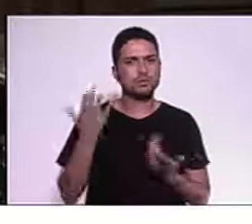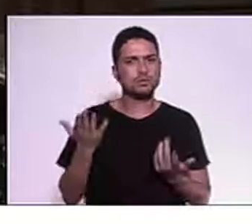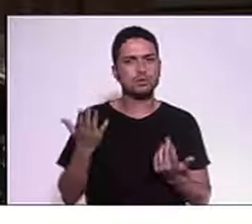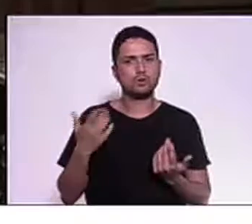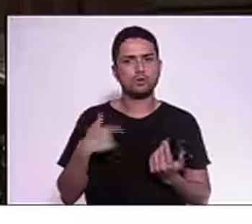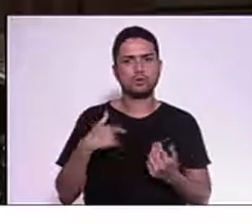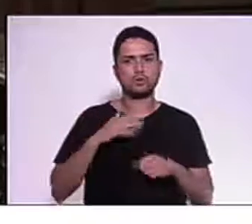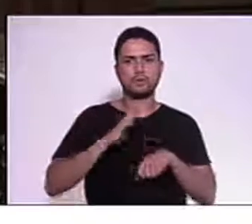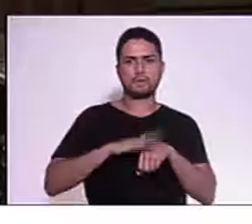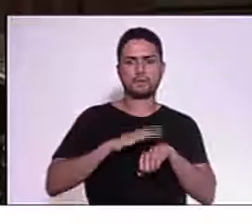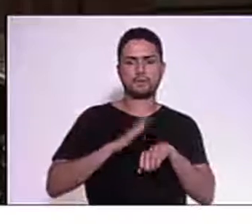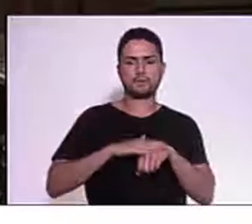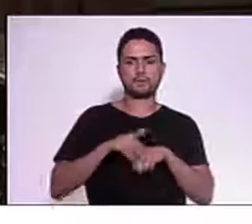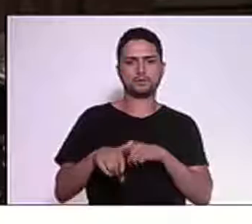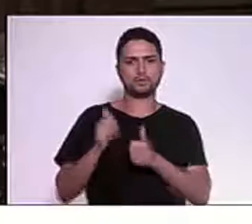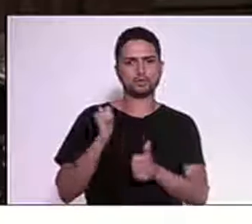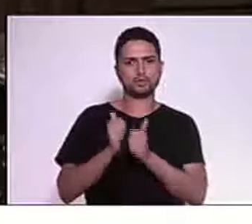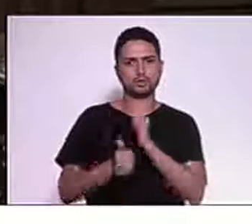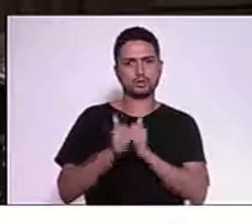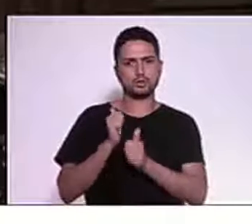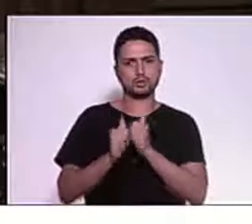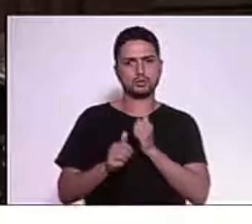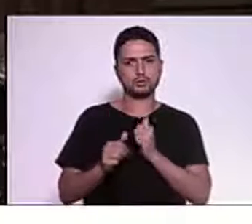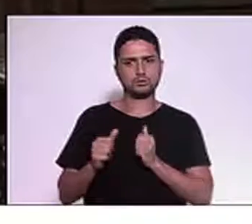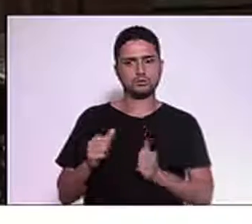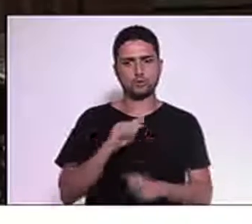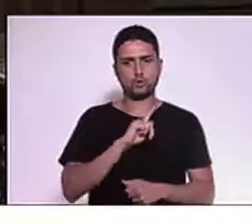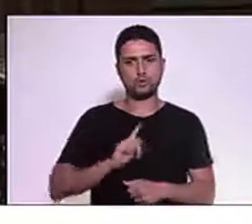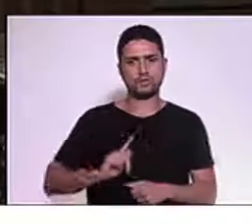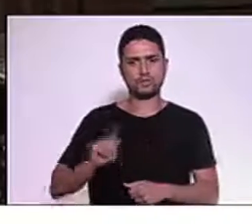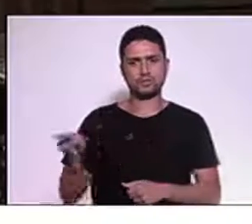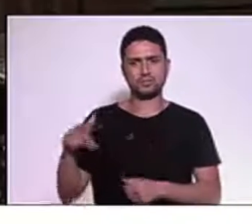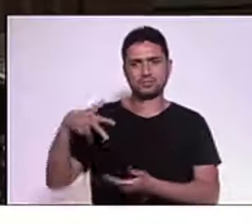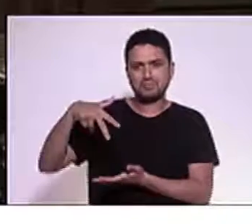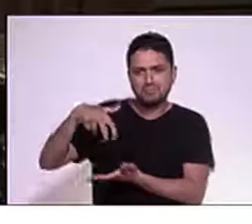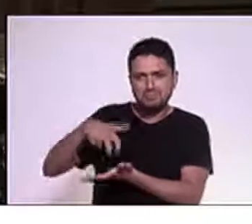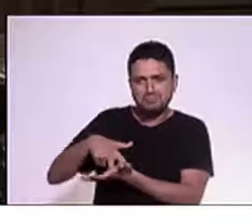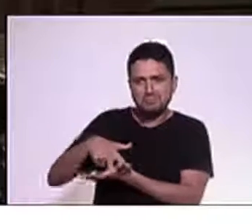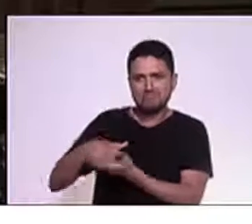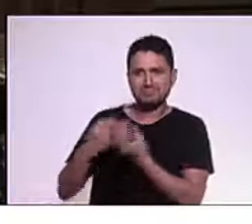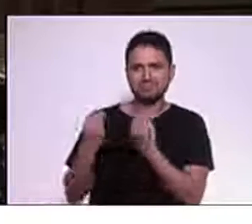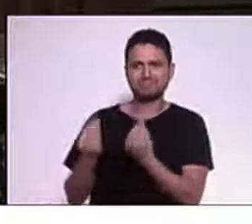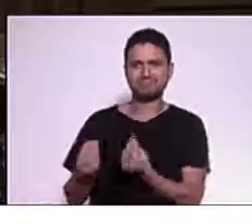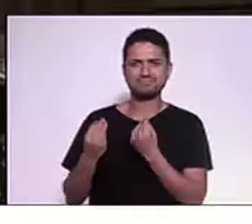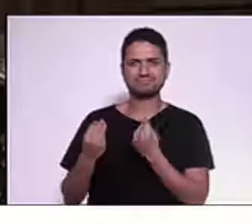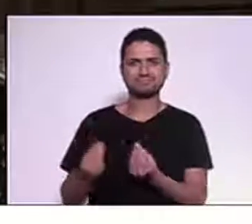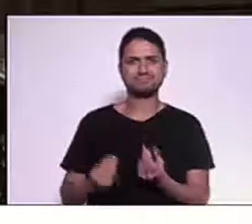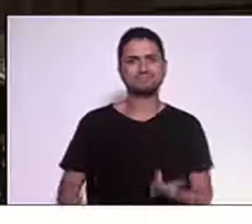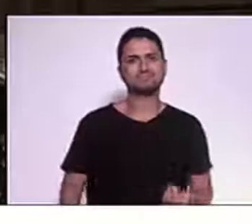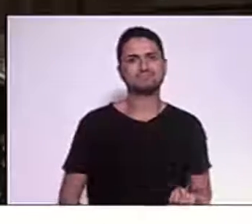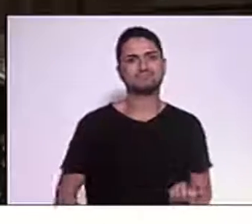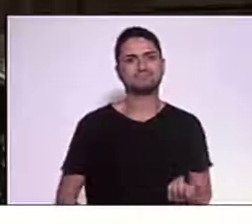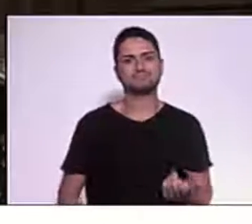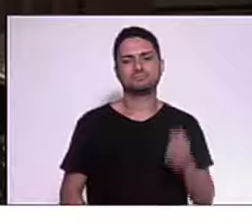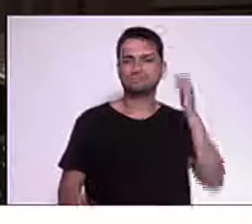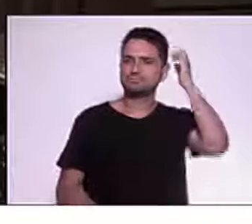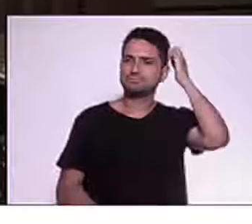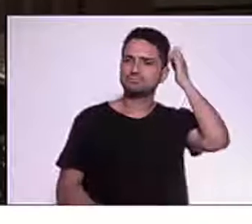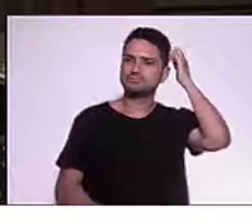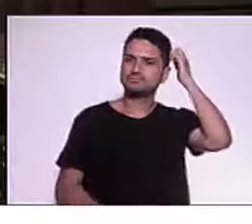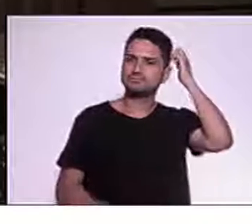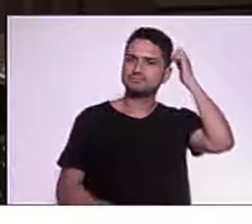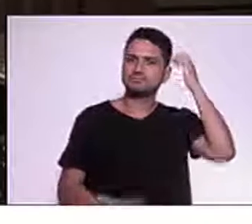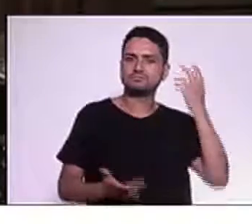seu papel e qual é o papel do governador. E porque em todos os gestos e em todas